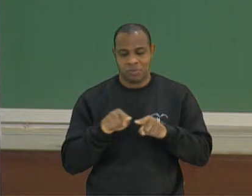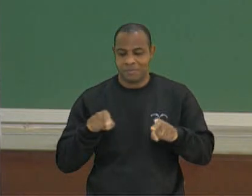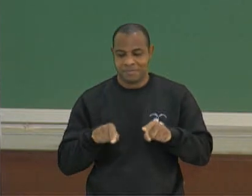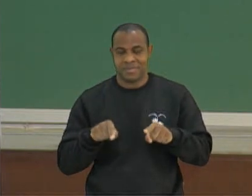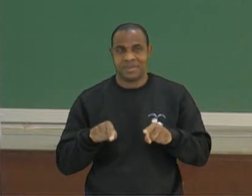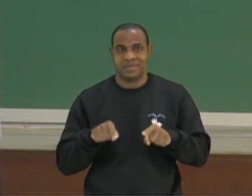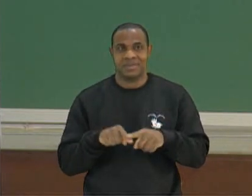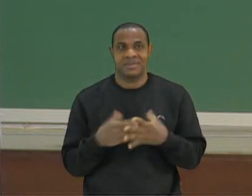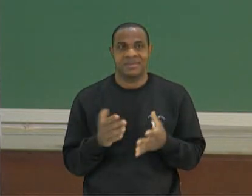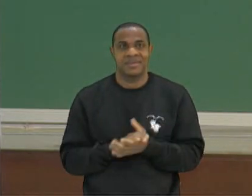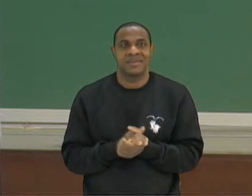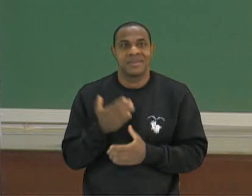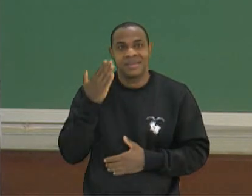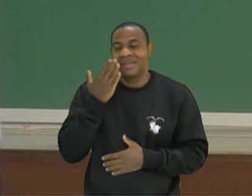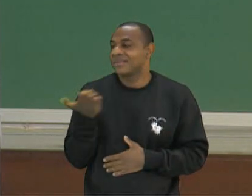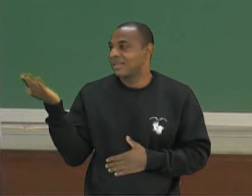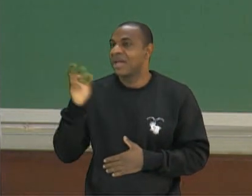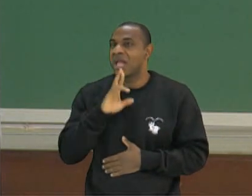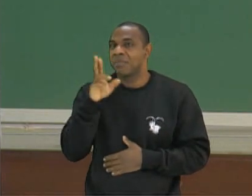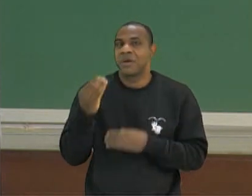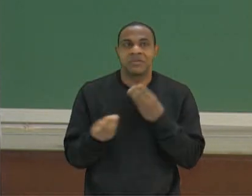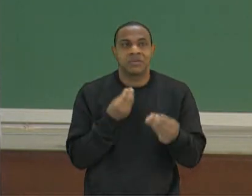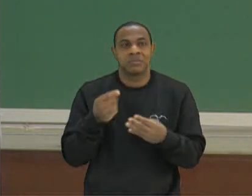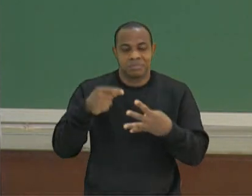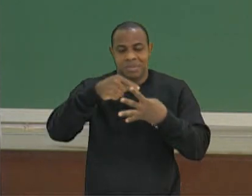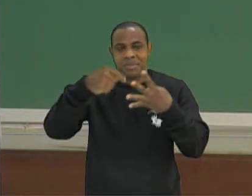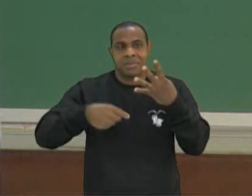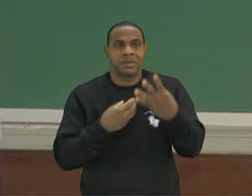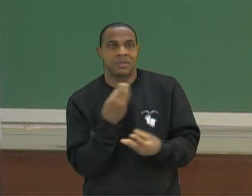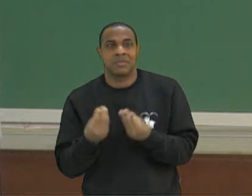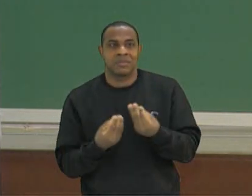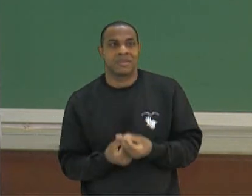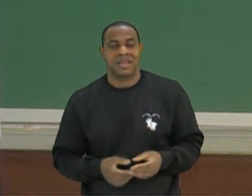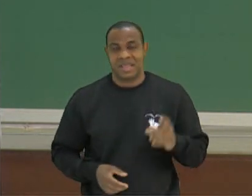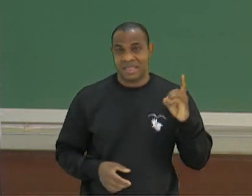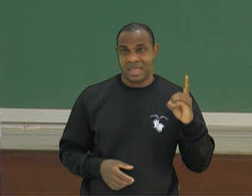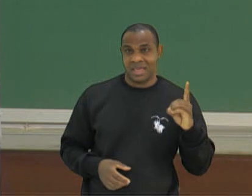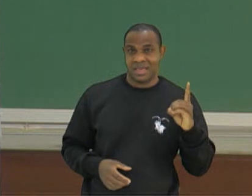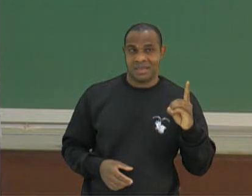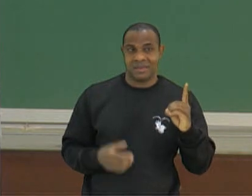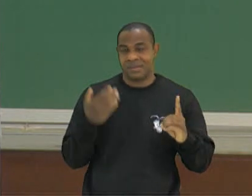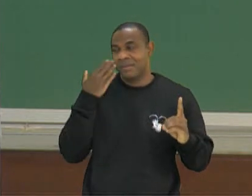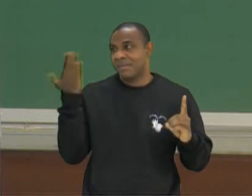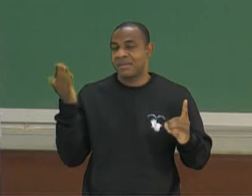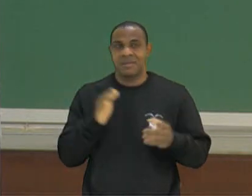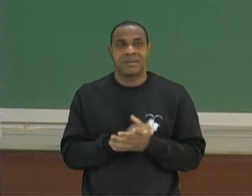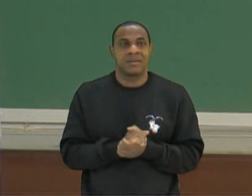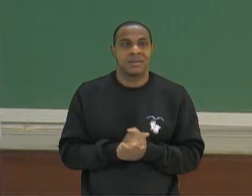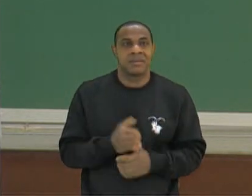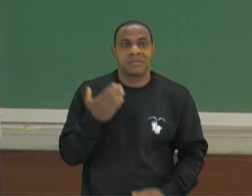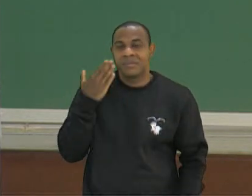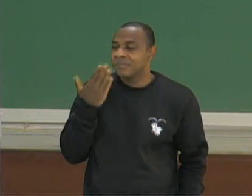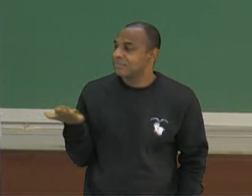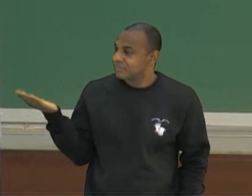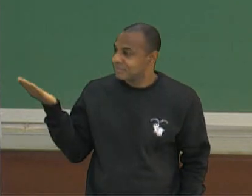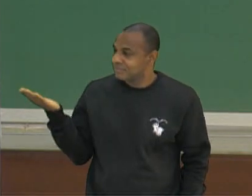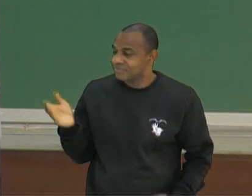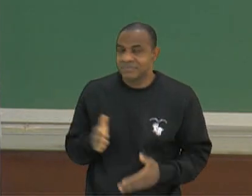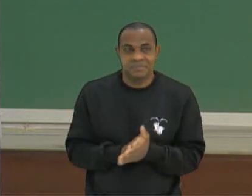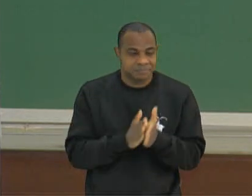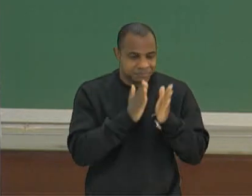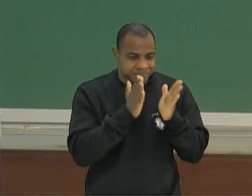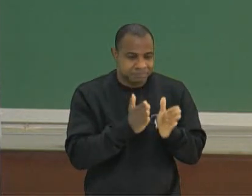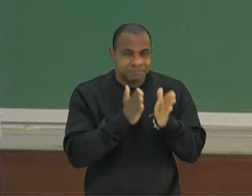resposta que melhor se adequa à questão, então, é a letra D, certo? Eu até quis trabalhar com vocês aqui de maneira mais pausada